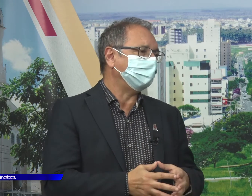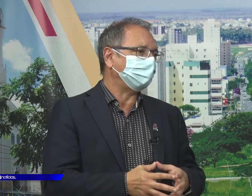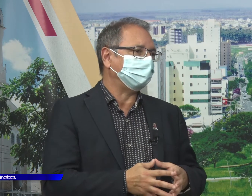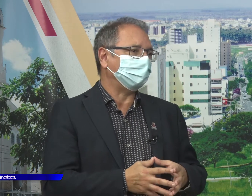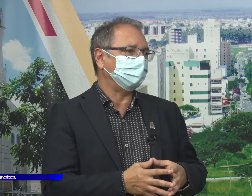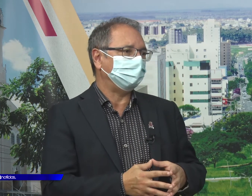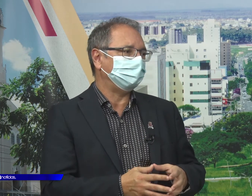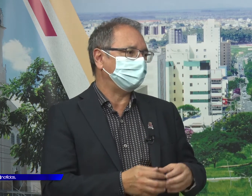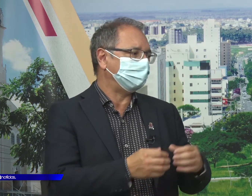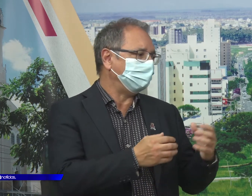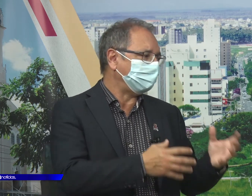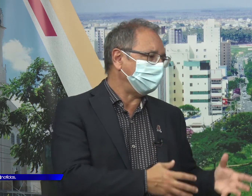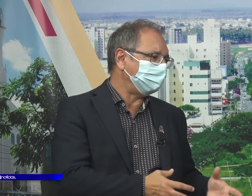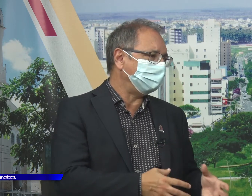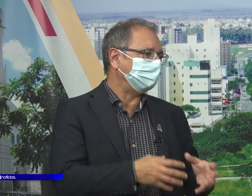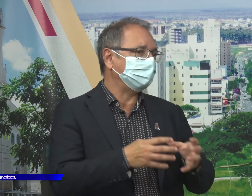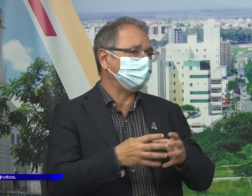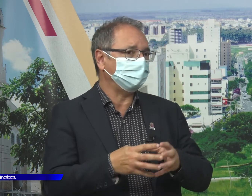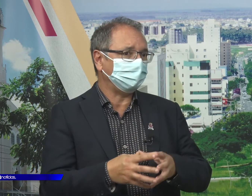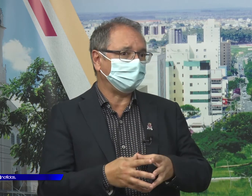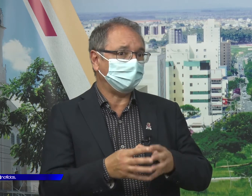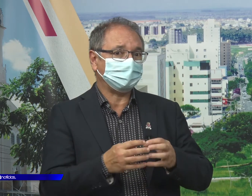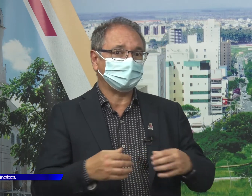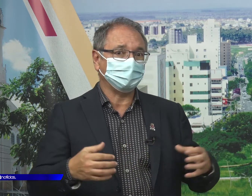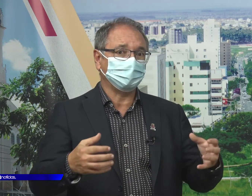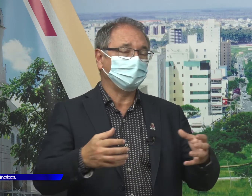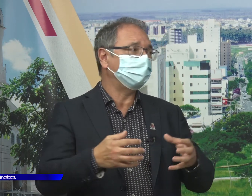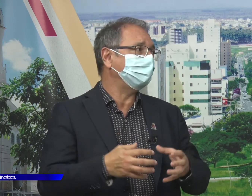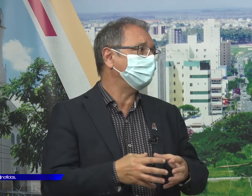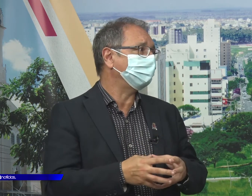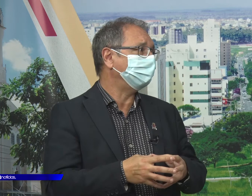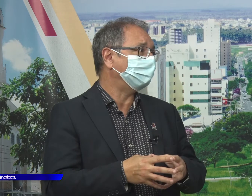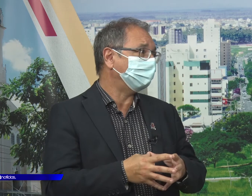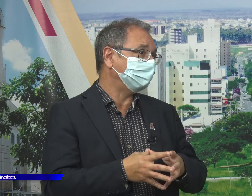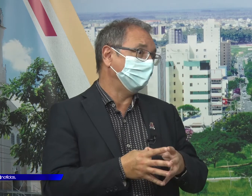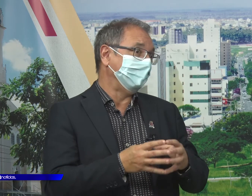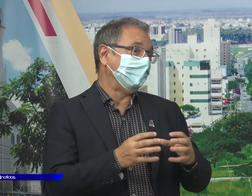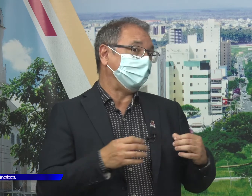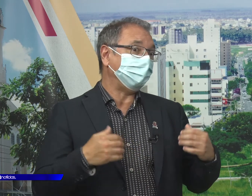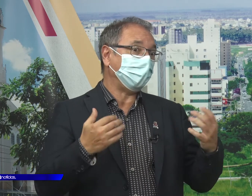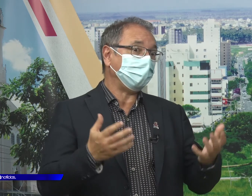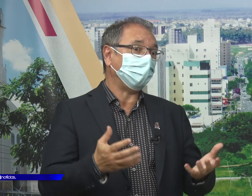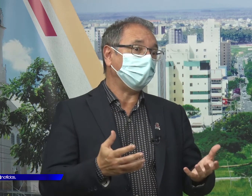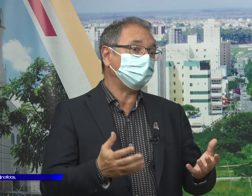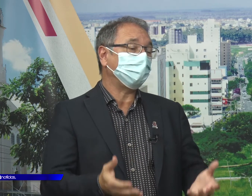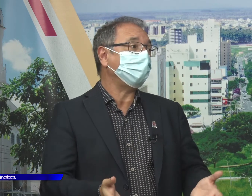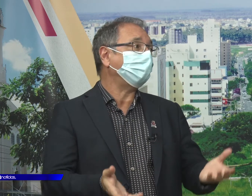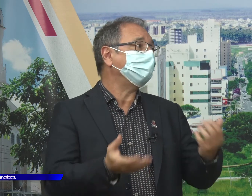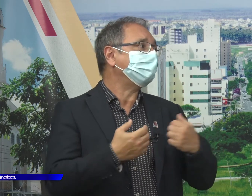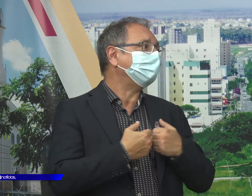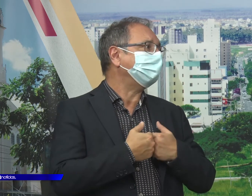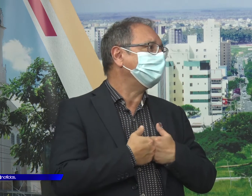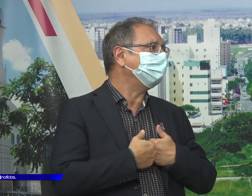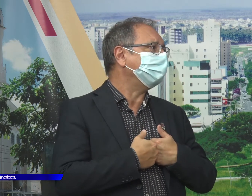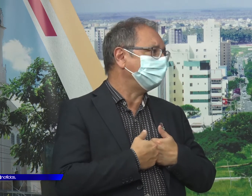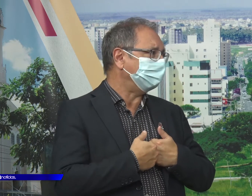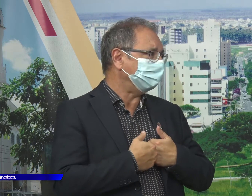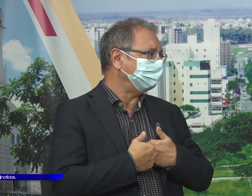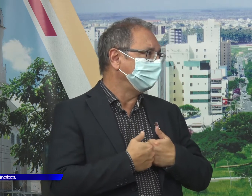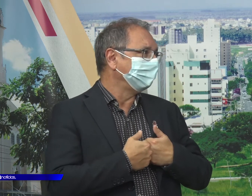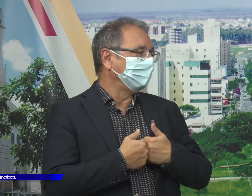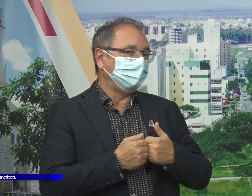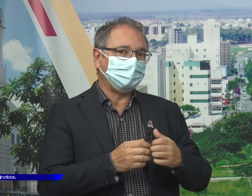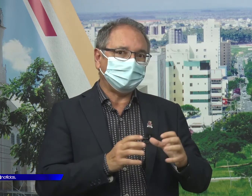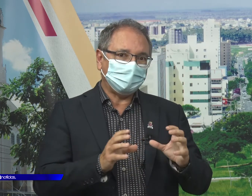que estão em Vitória da Conquista que estão Itapetinga que está em Jequié que estão nos municípios do Entorno que vem aí Wesley como a universidade da